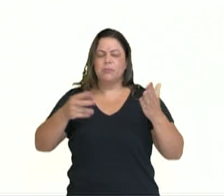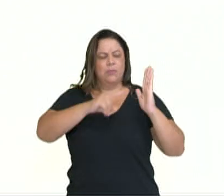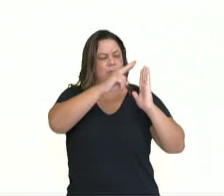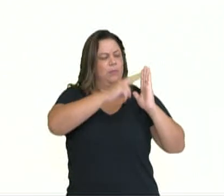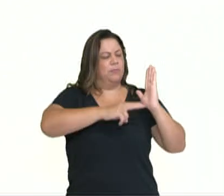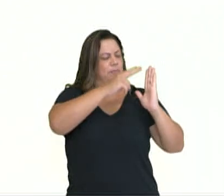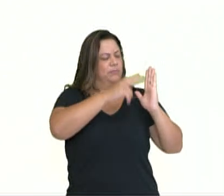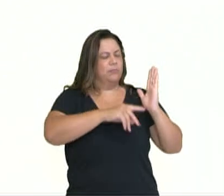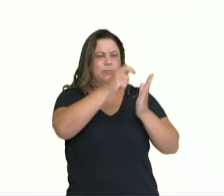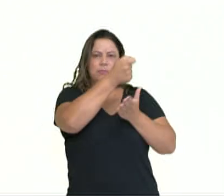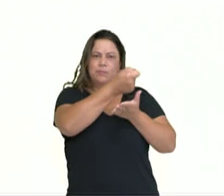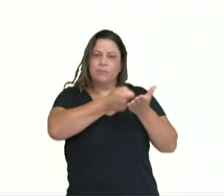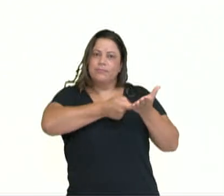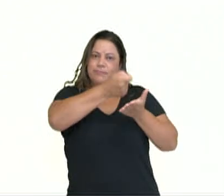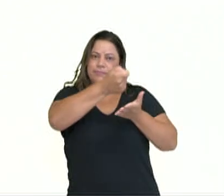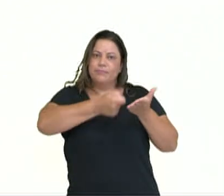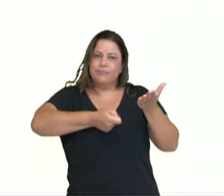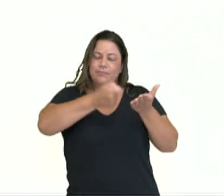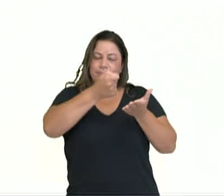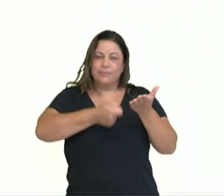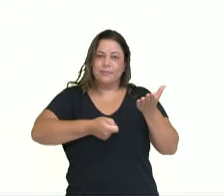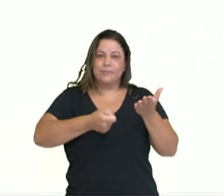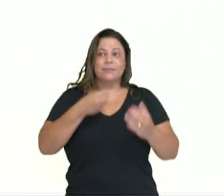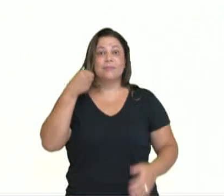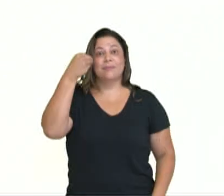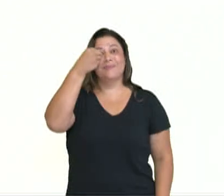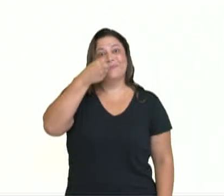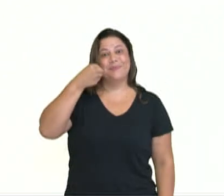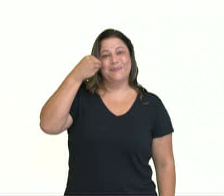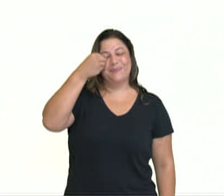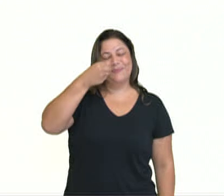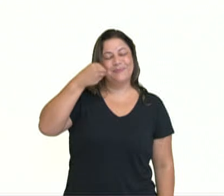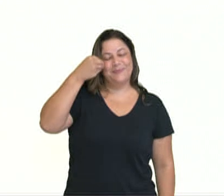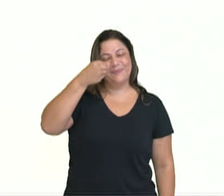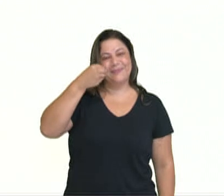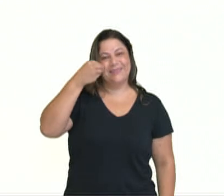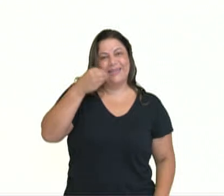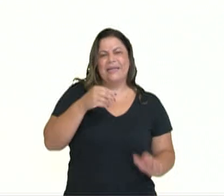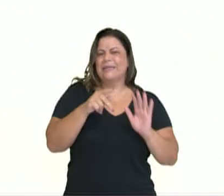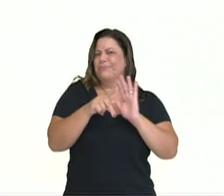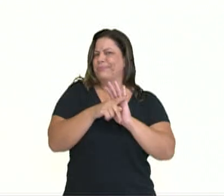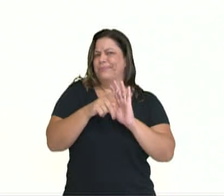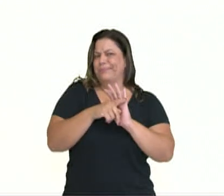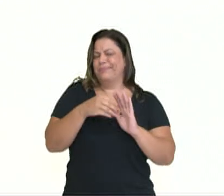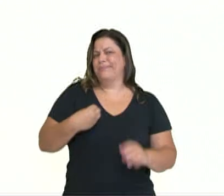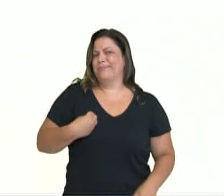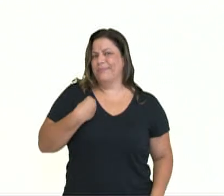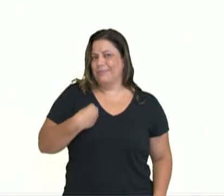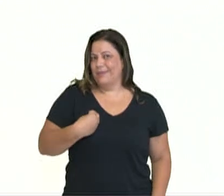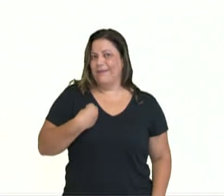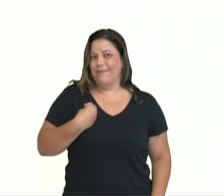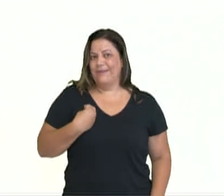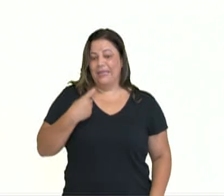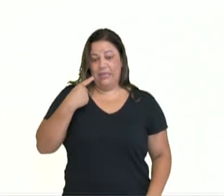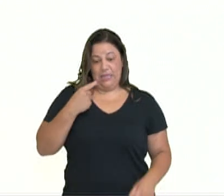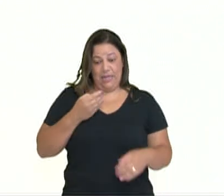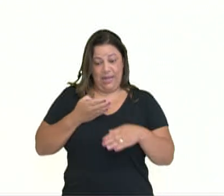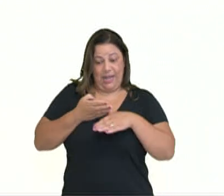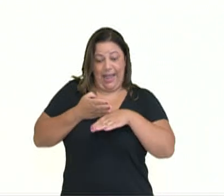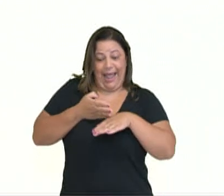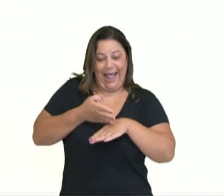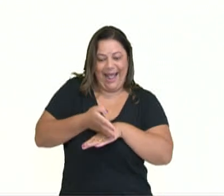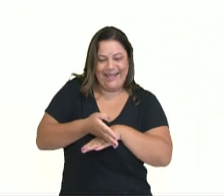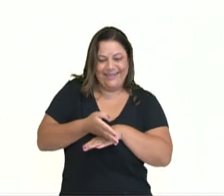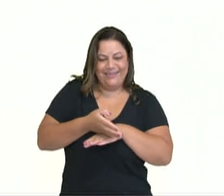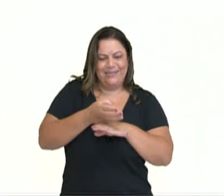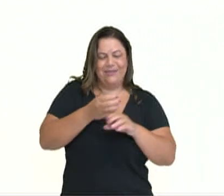né, as experiências mais vividas dele, as descrições, quer que você entre no que ele está